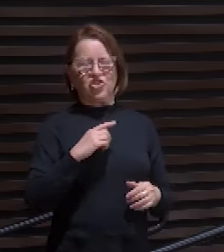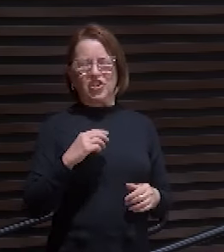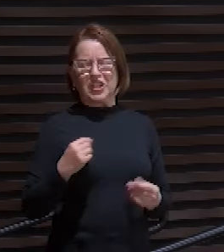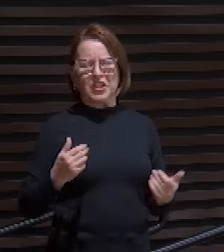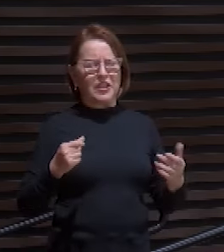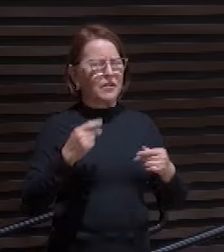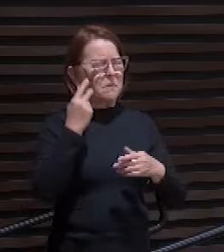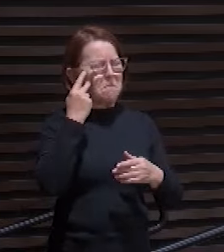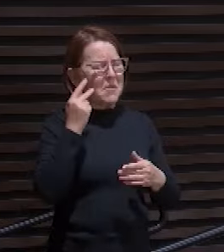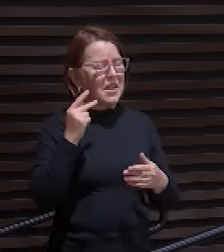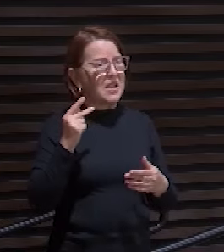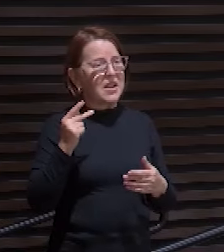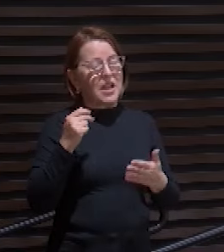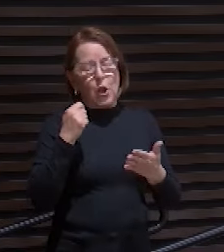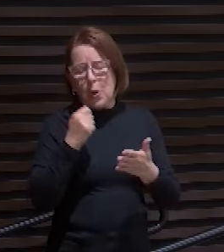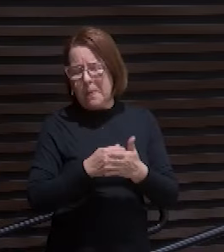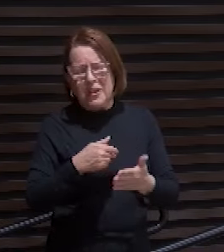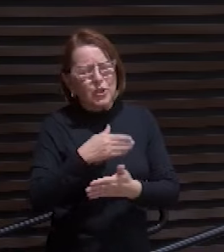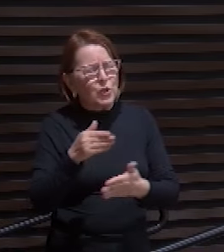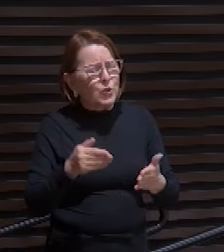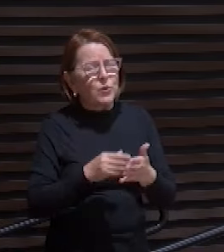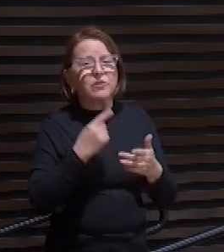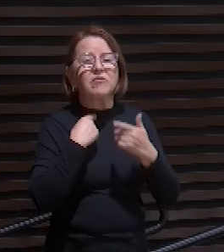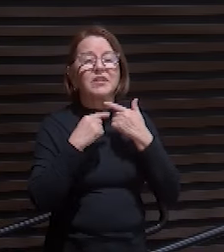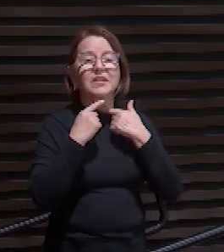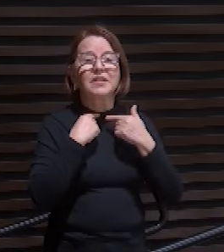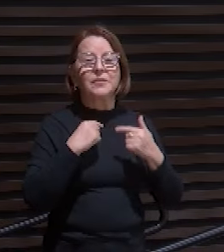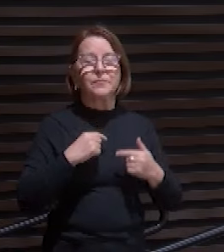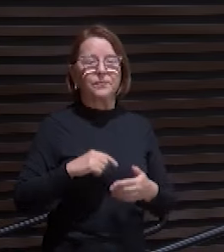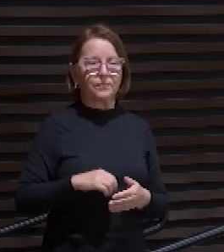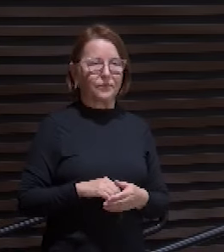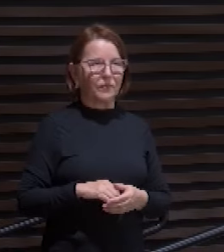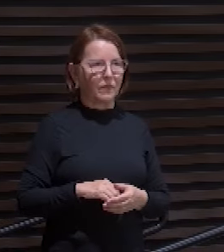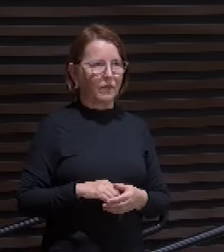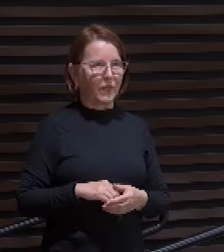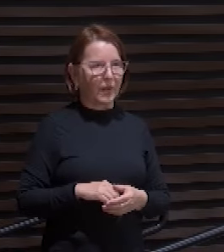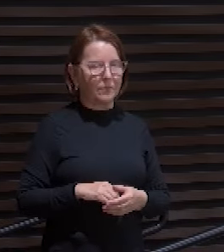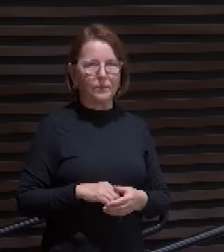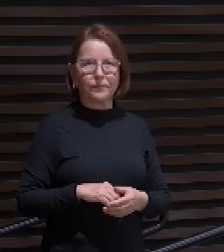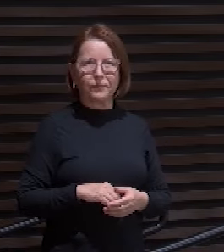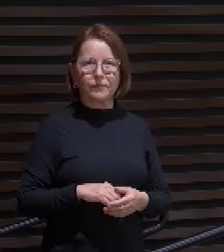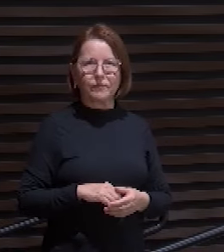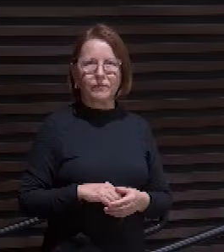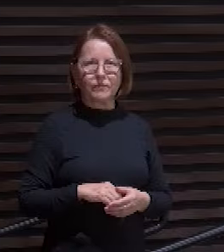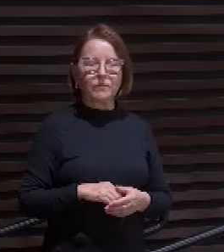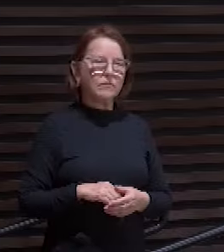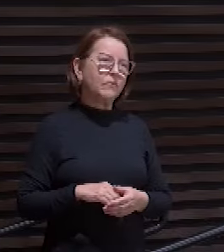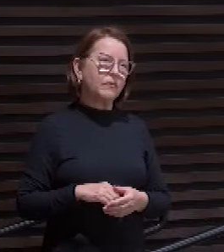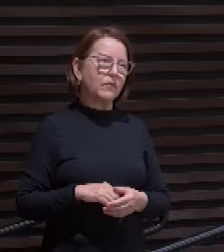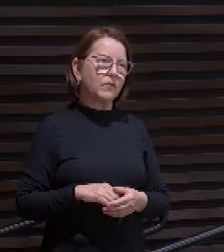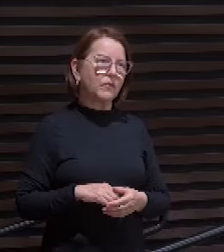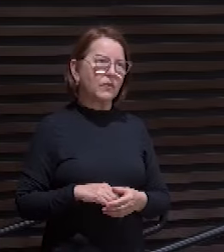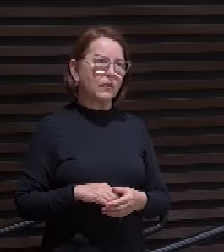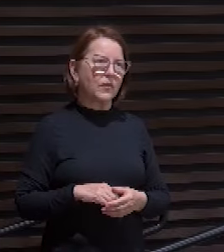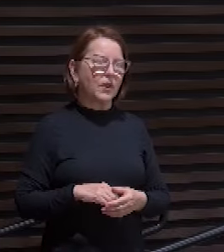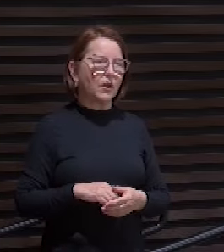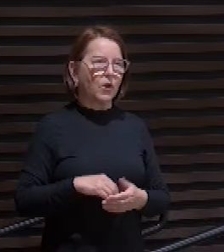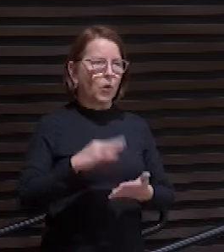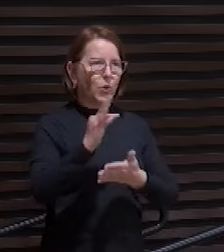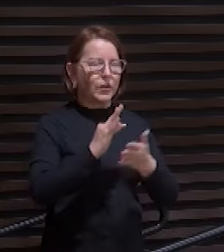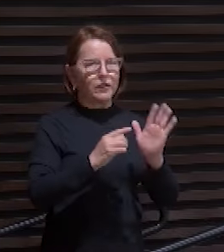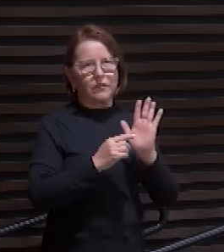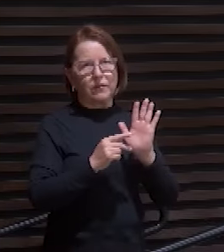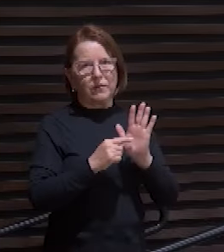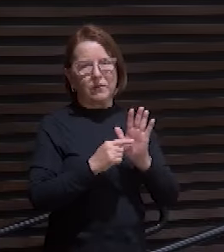o que desejasse. Além do harém dele, essa delícia dos homens, que o próprio texto está dizendo aqui nas palavras dele,